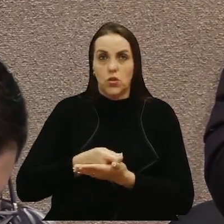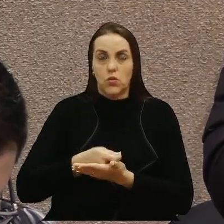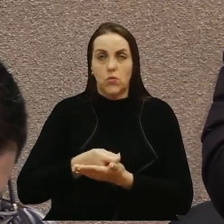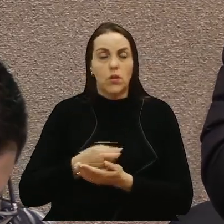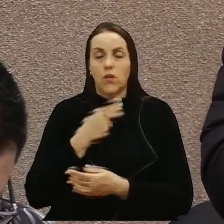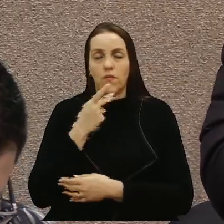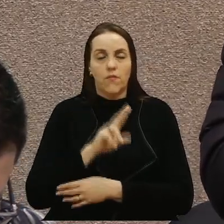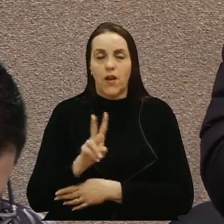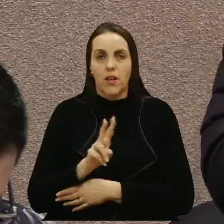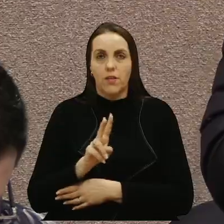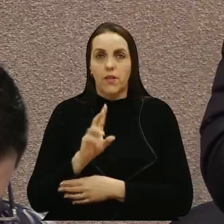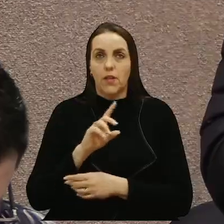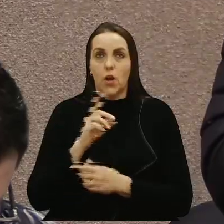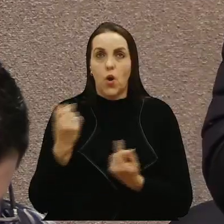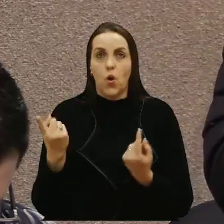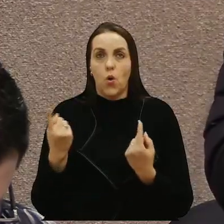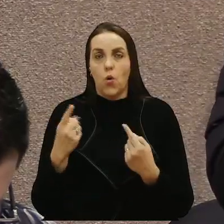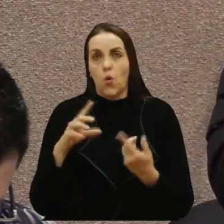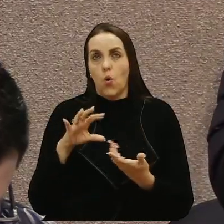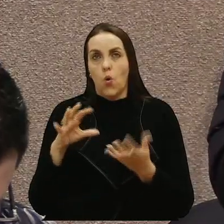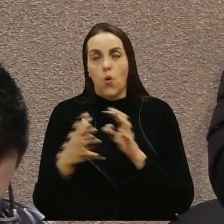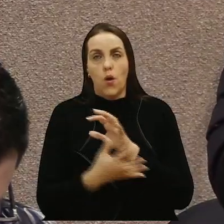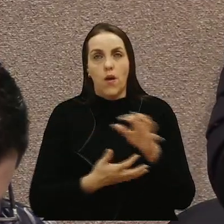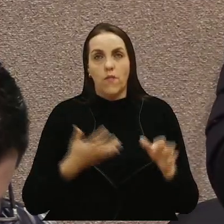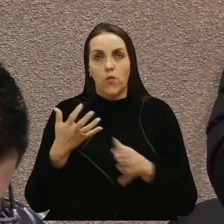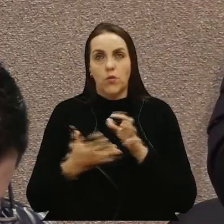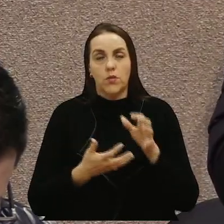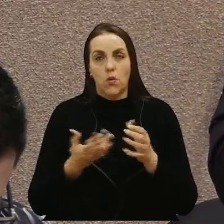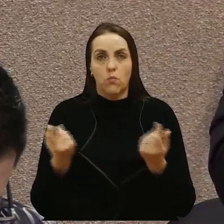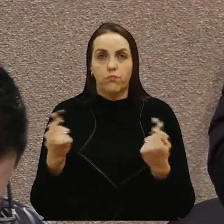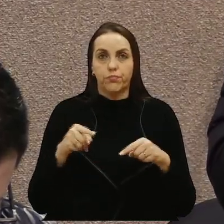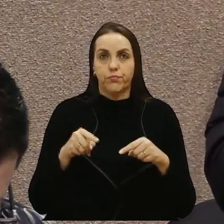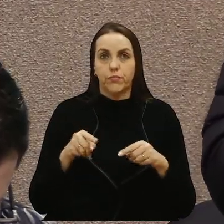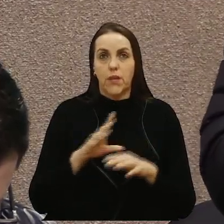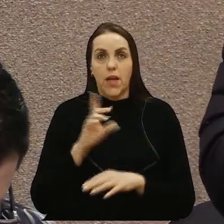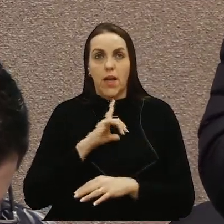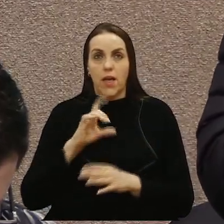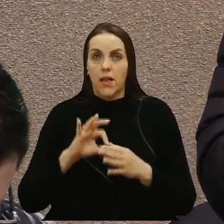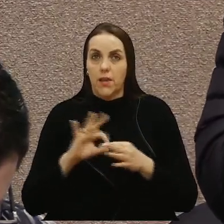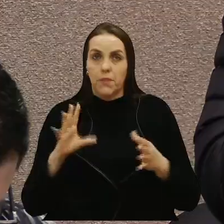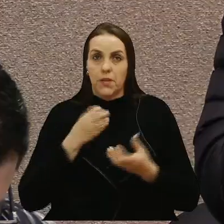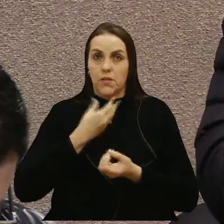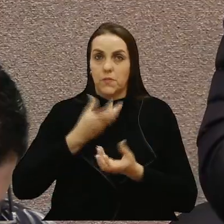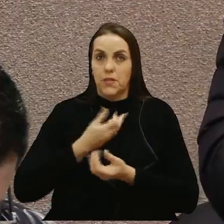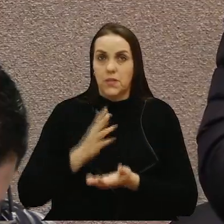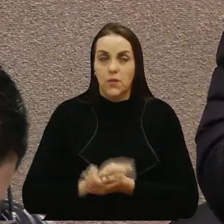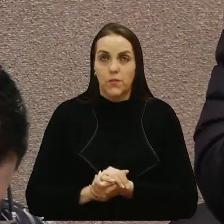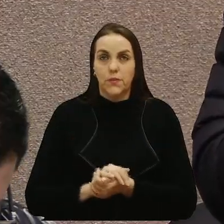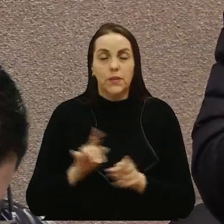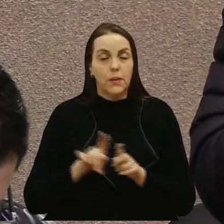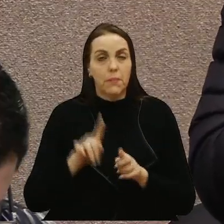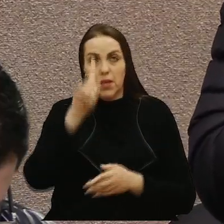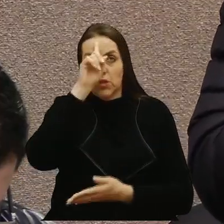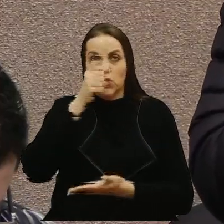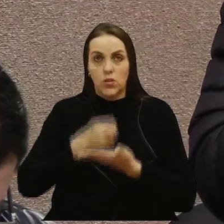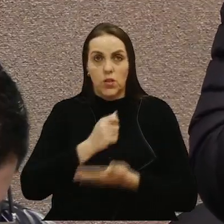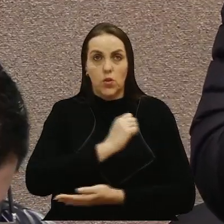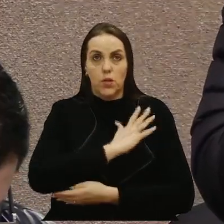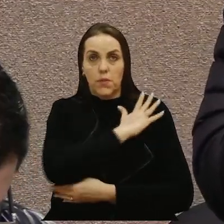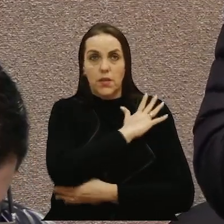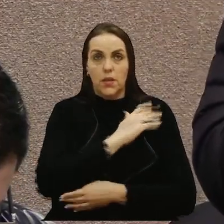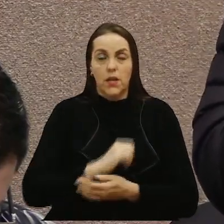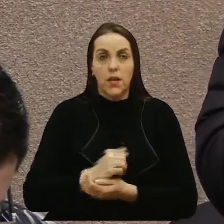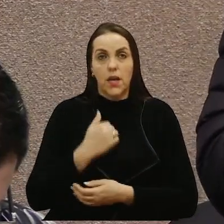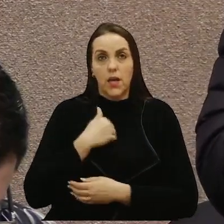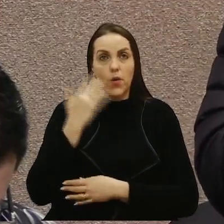contra-revolução. E é liberdade de expressão. Esse é o meu entendimento. Assim como ela entende como ditadura militar, eu entendo